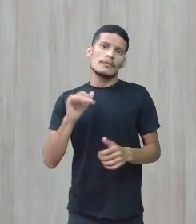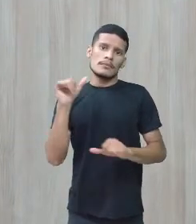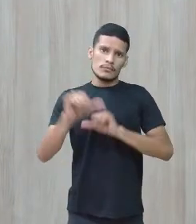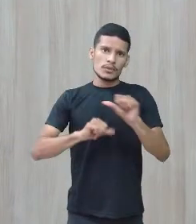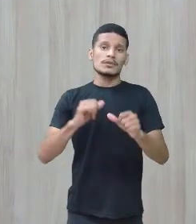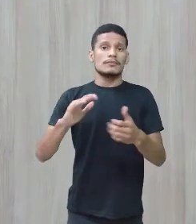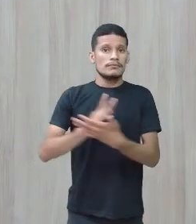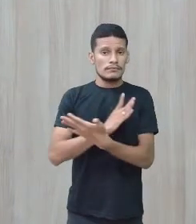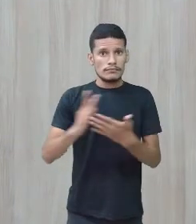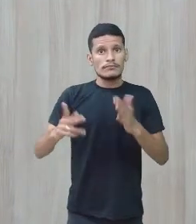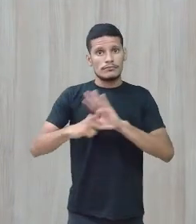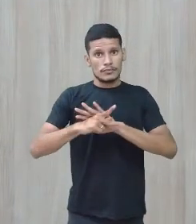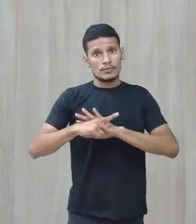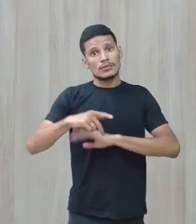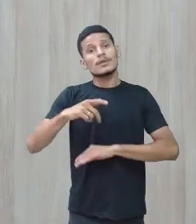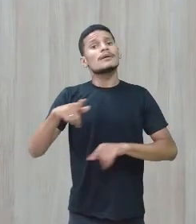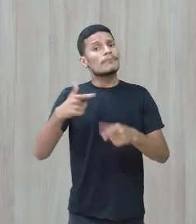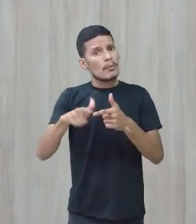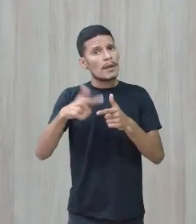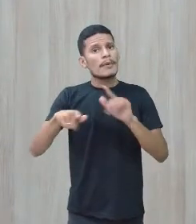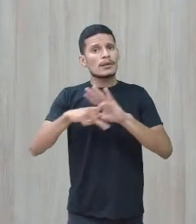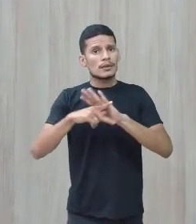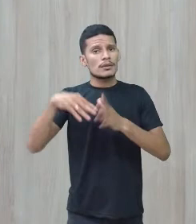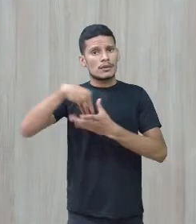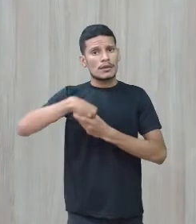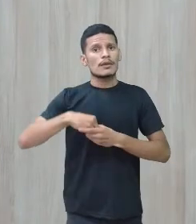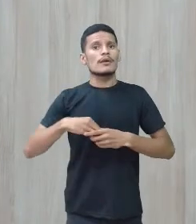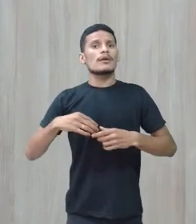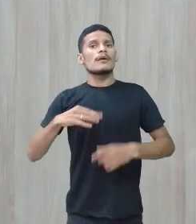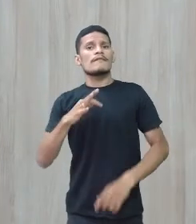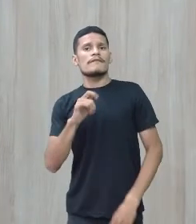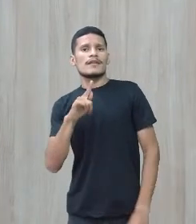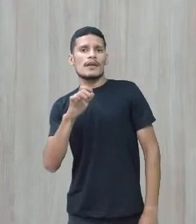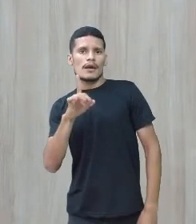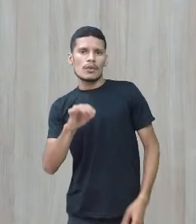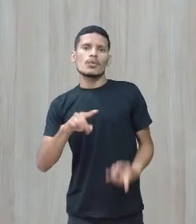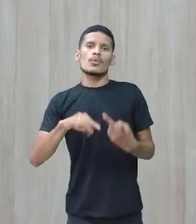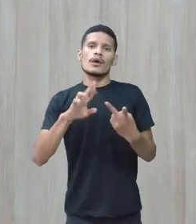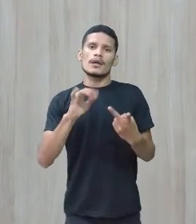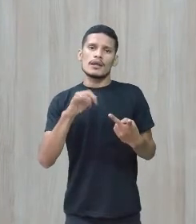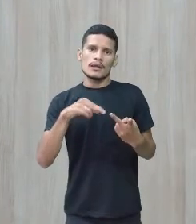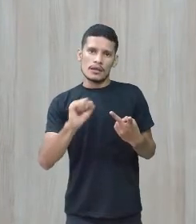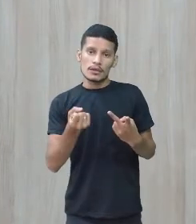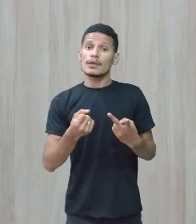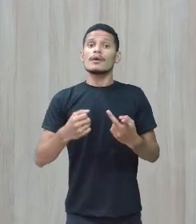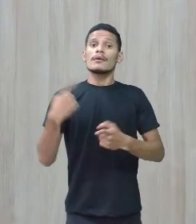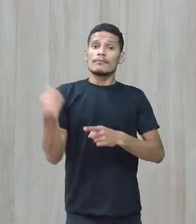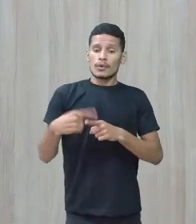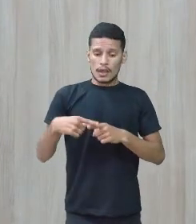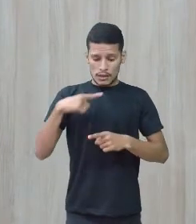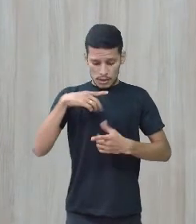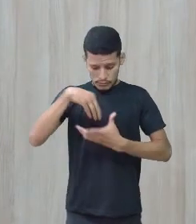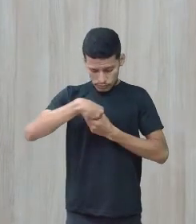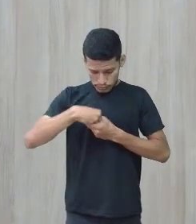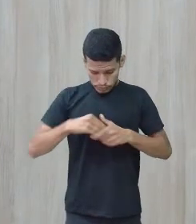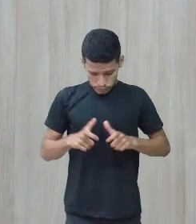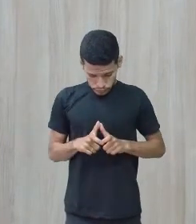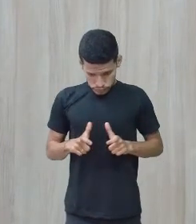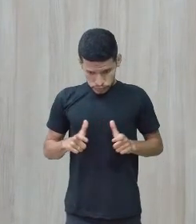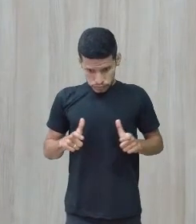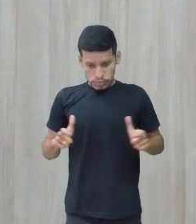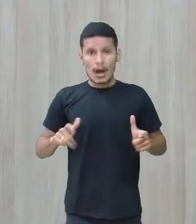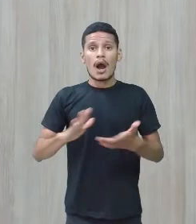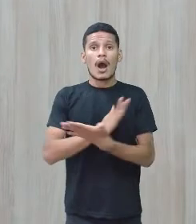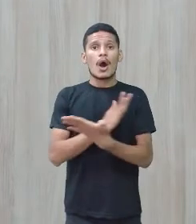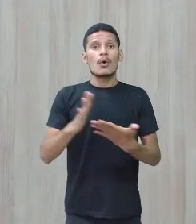Então tem também problemas nos rins, problema no fígado, porque vai sobrecarregar o organismo. Então tem